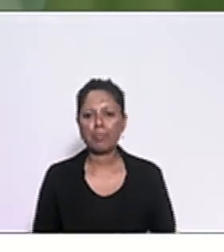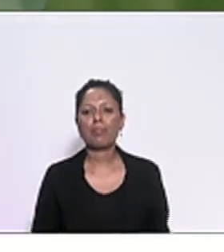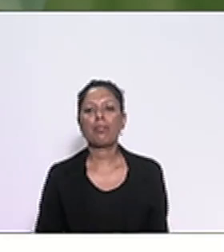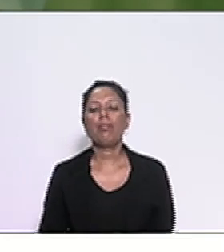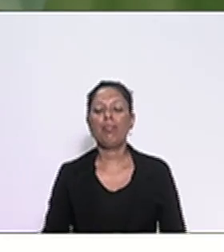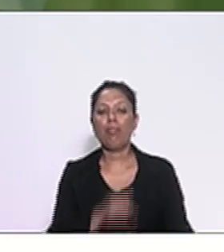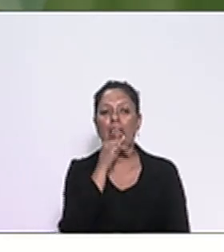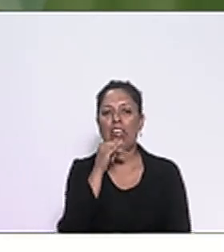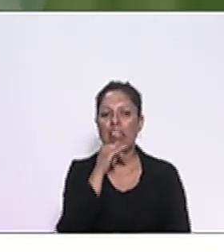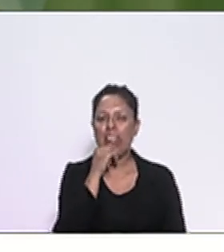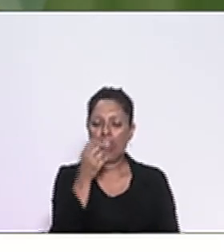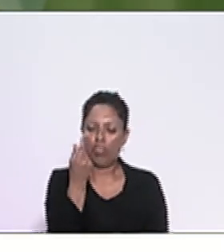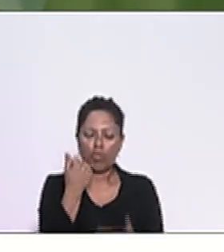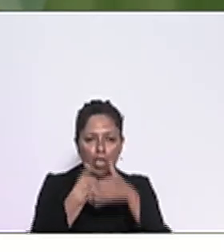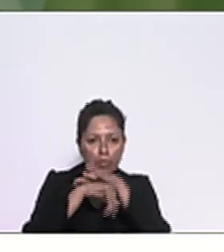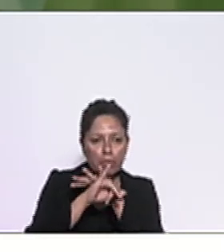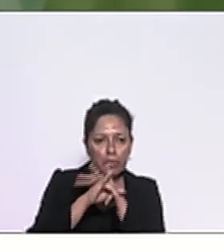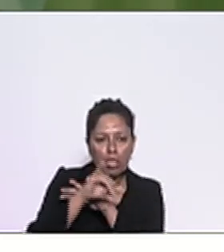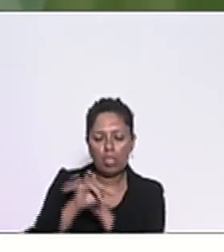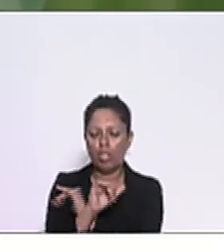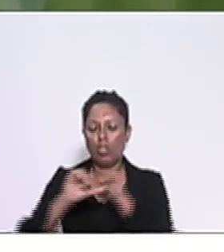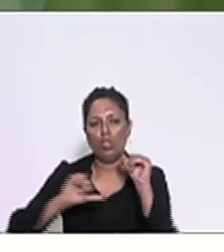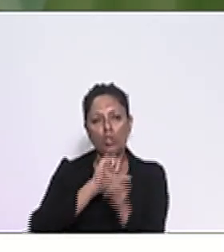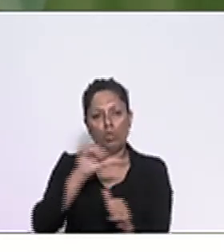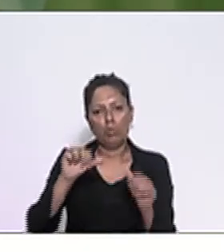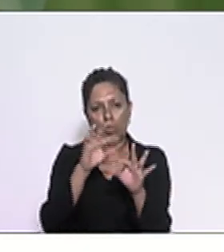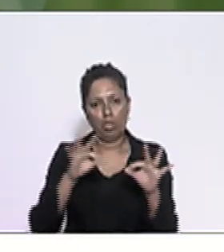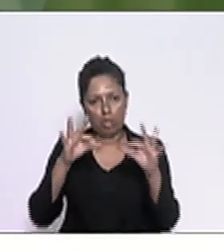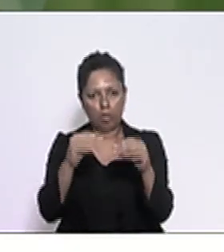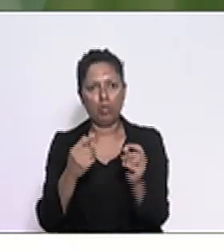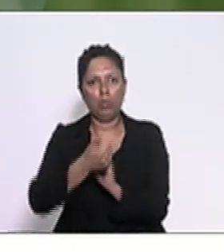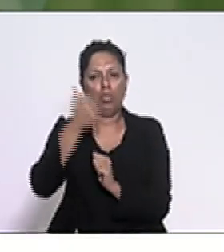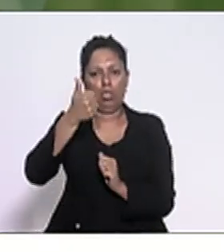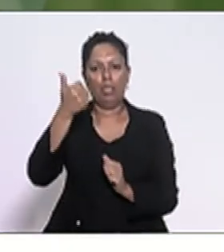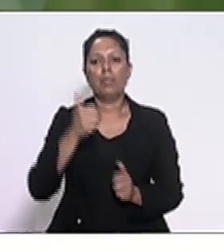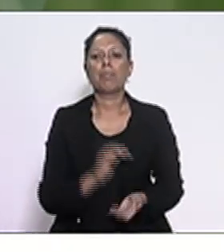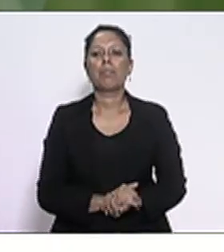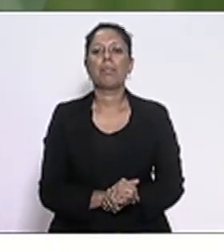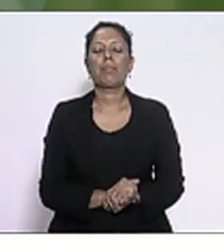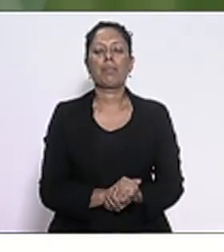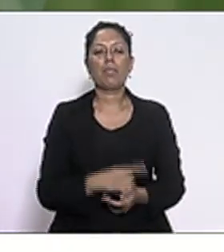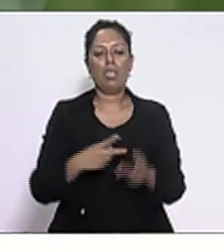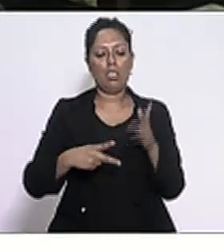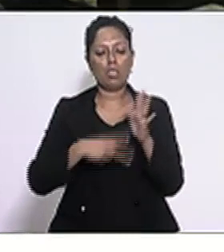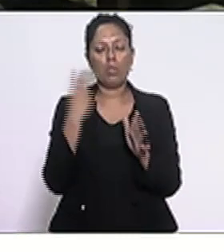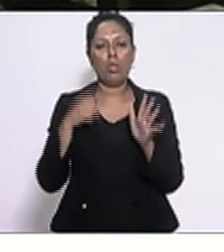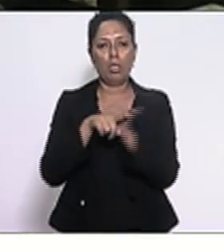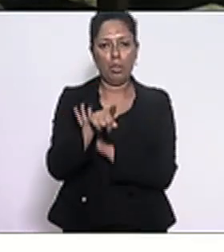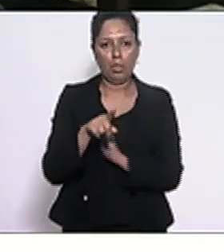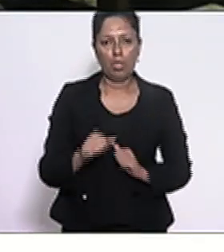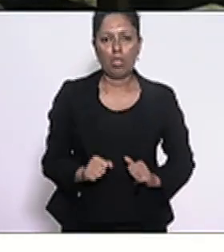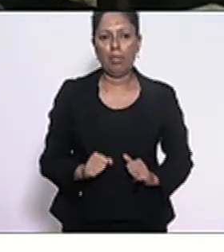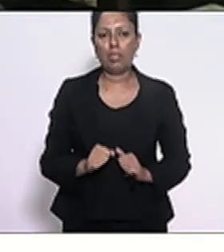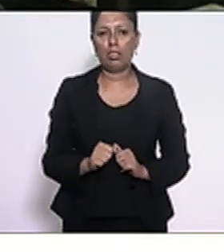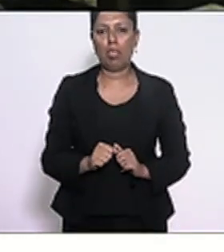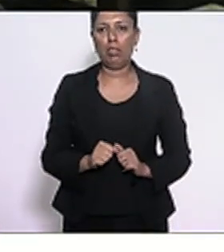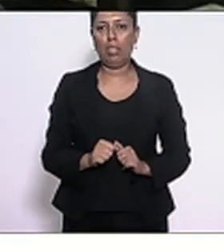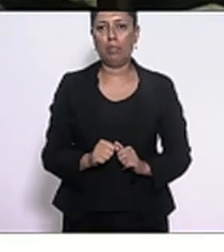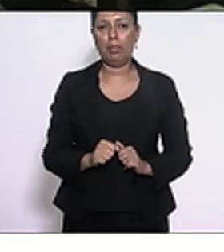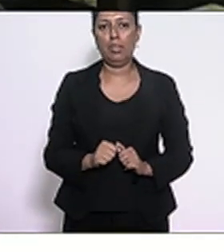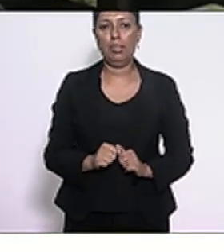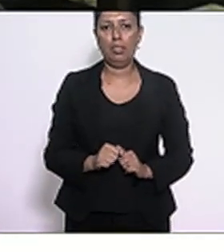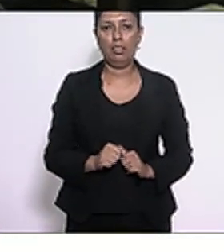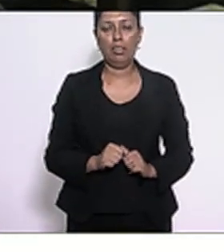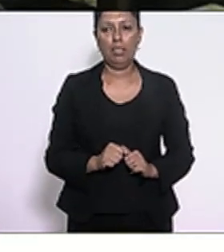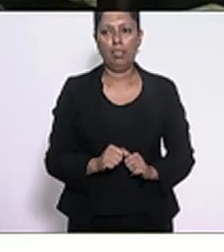sem investimentos, né, de atualização, de modernização. Vou fazer uma pergunta assim, mais objetiva, para tirar proveito de uma experiência que